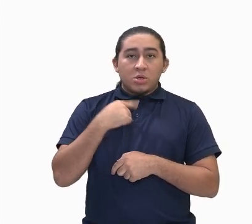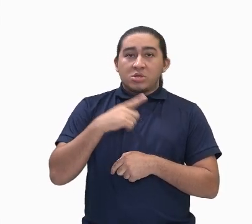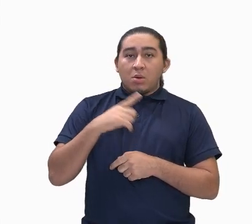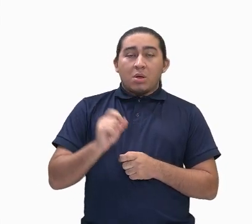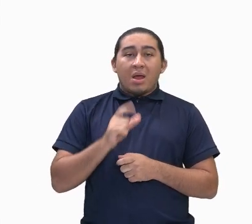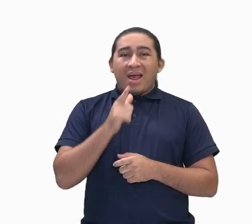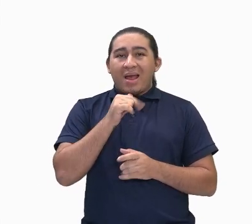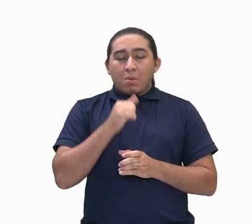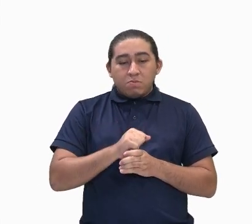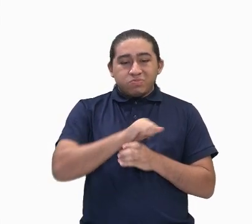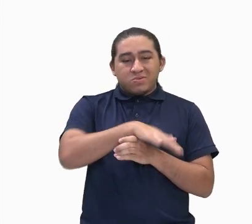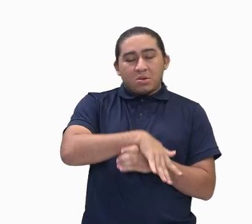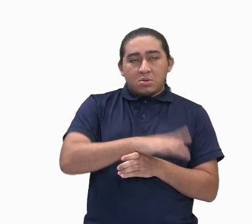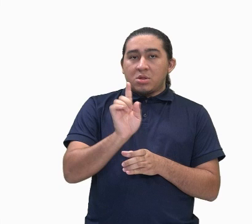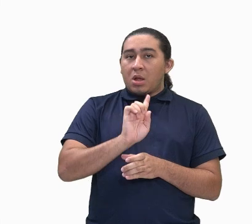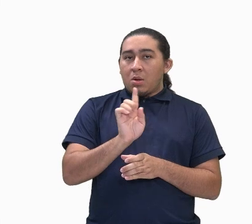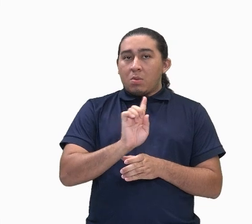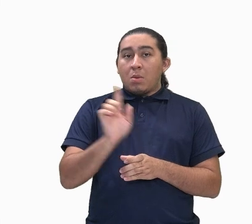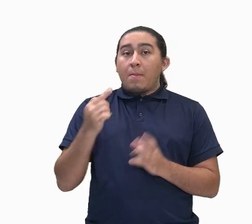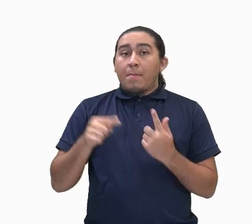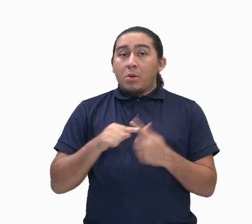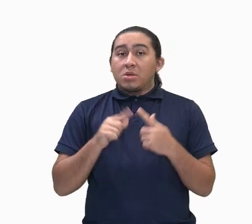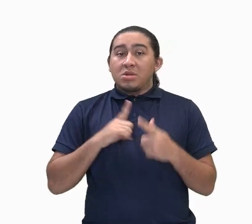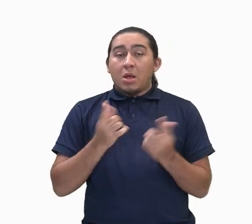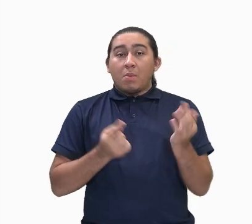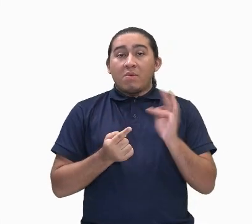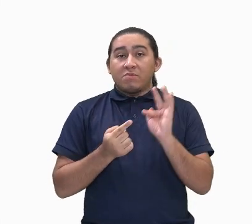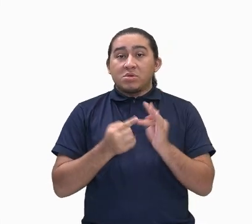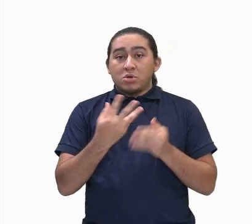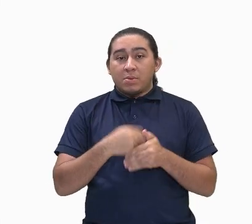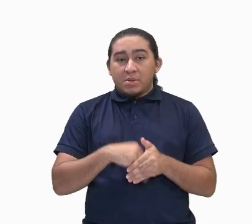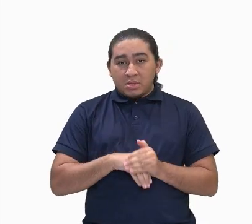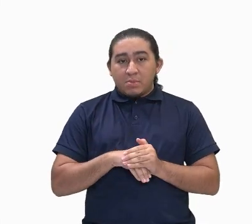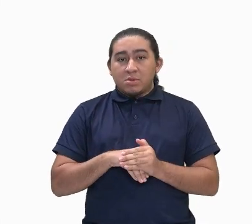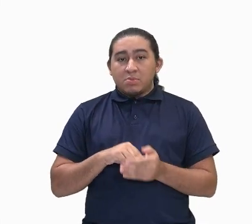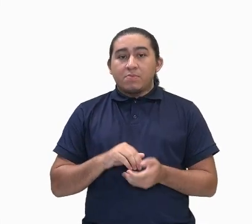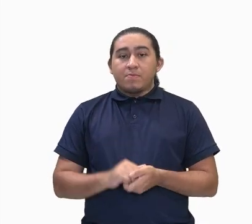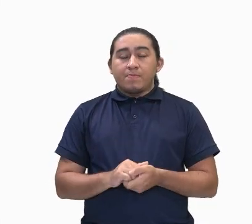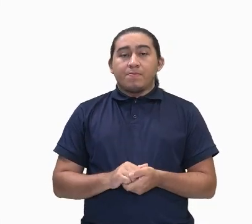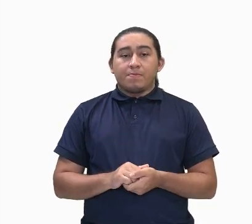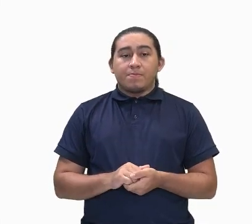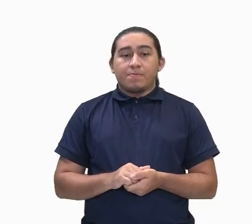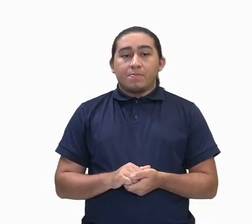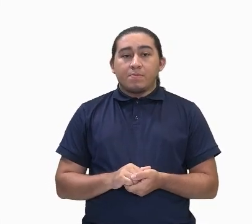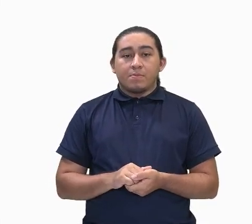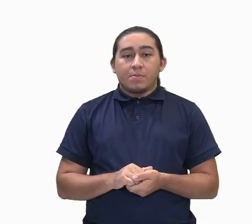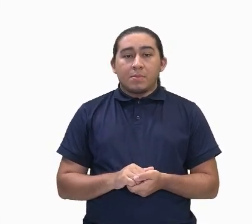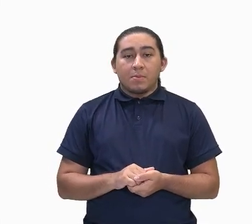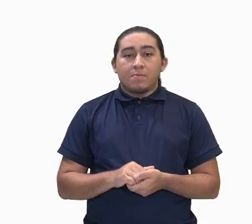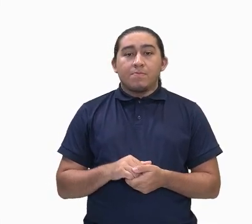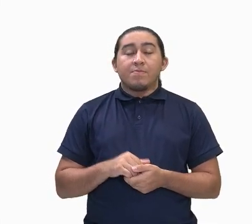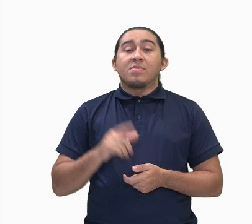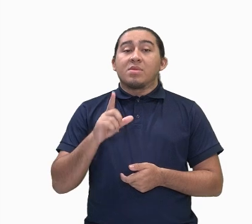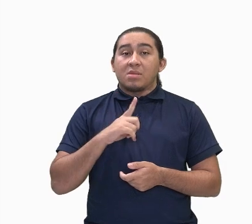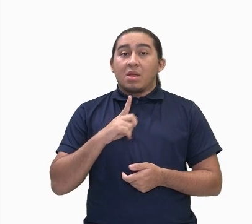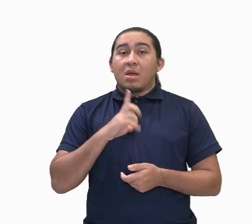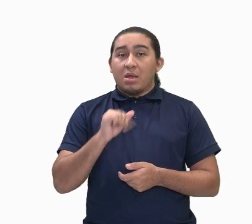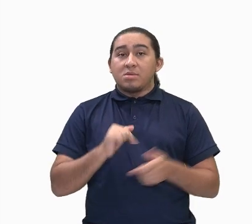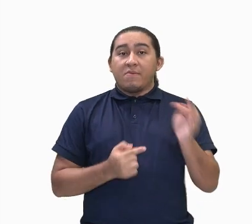água passar, né, justamente para ela ter essa função de armazenamento. Então a gente diz também que o tecido epitelial tem essa função